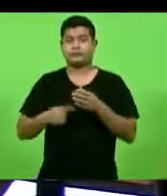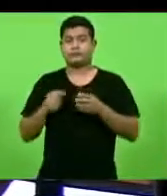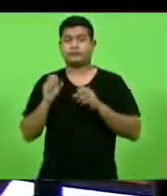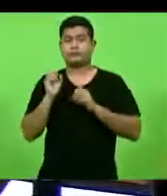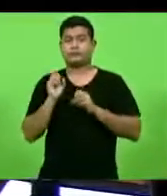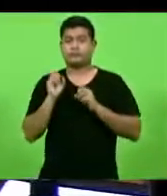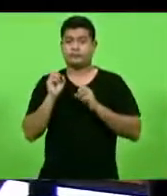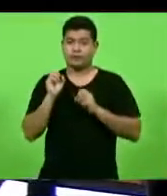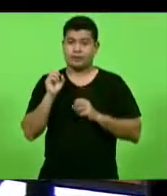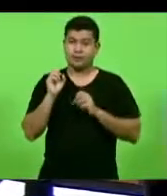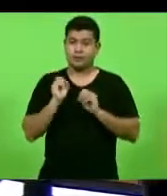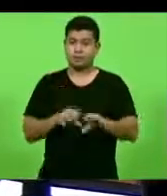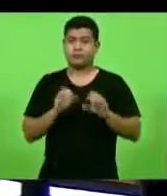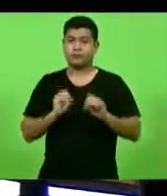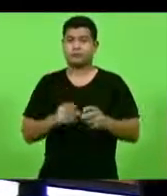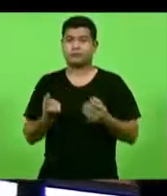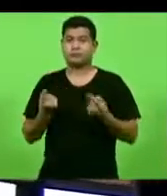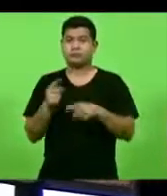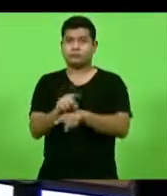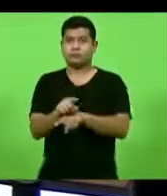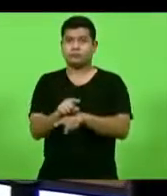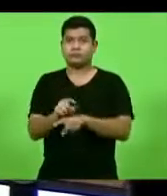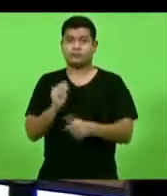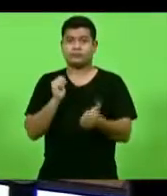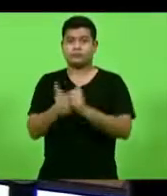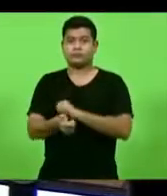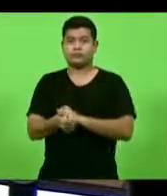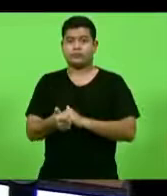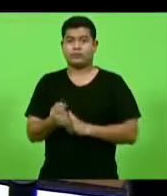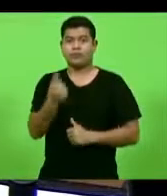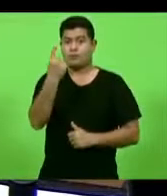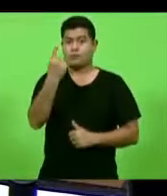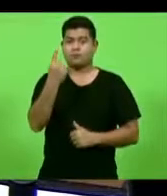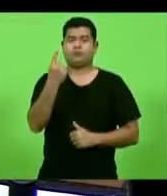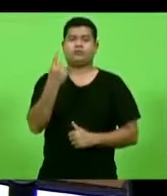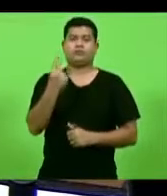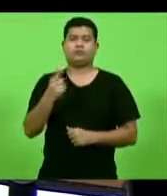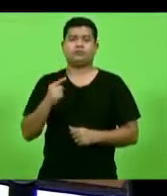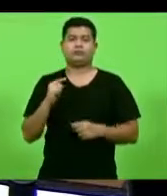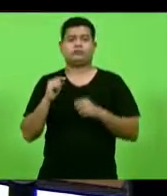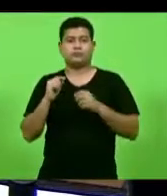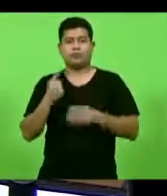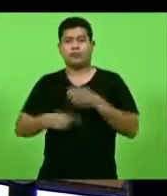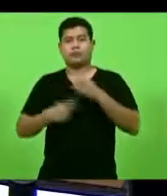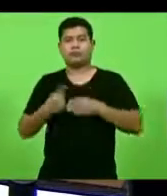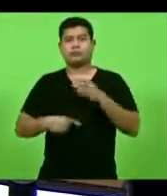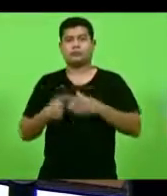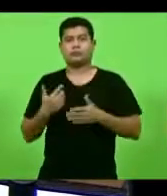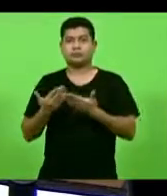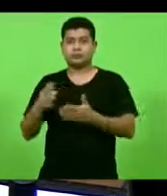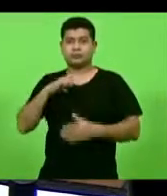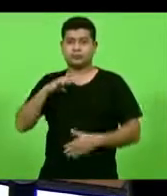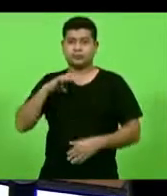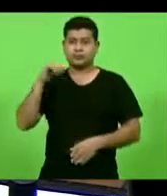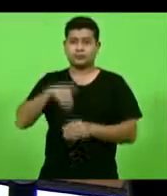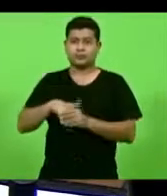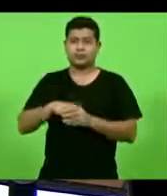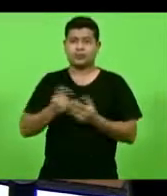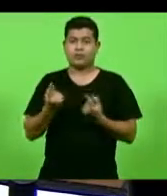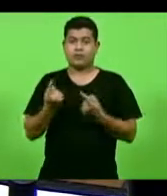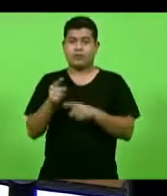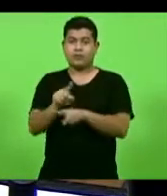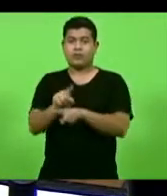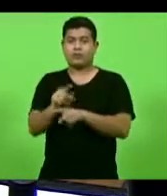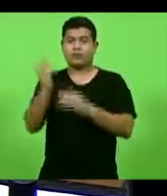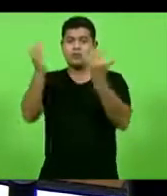Desporto, que se barrou esse projeto. É a única comissão que teve um voto contrário ao parecer